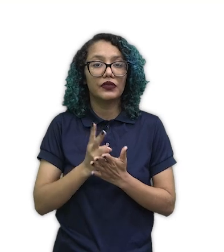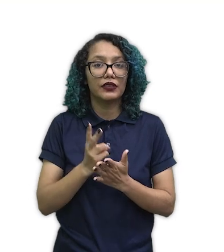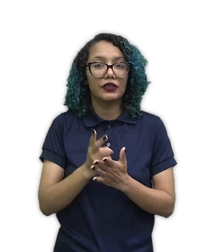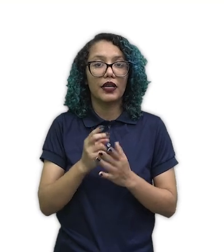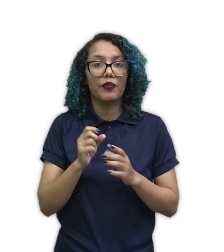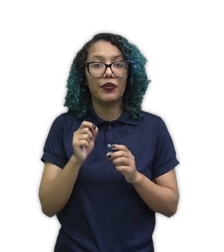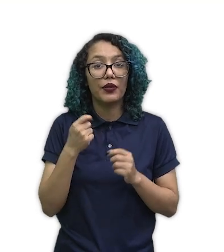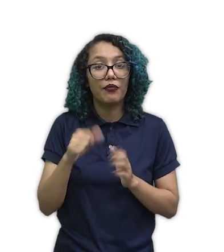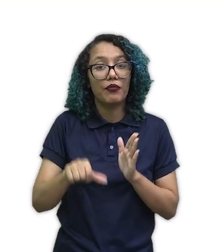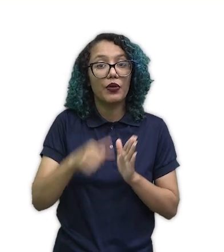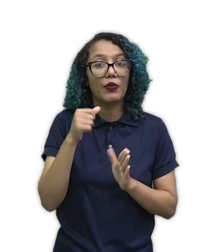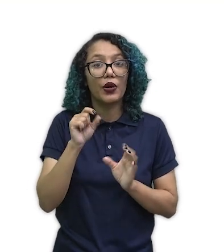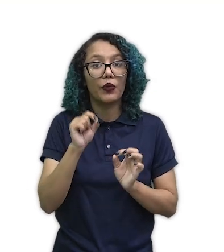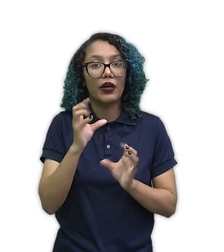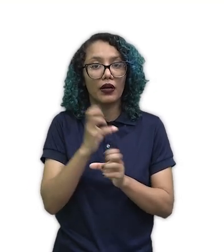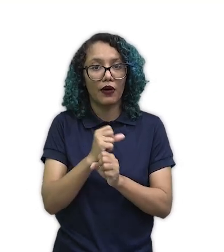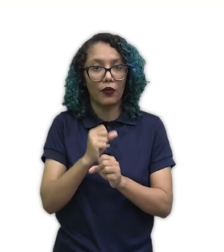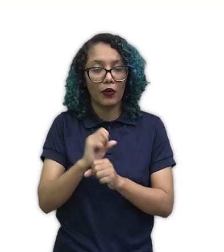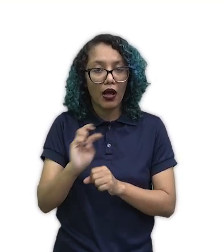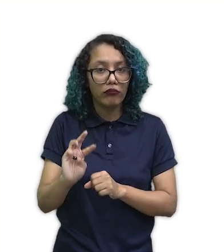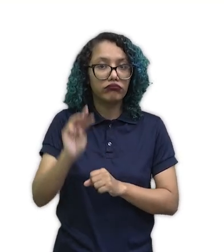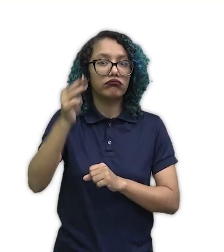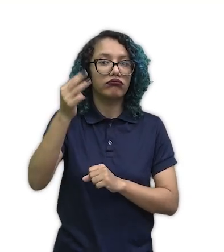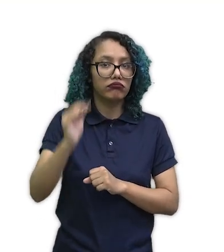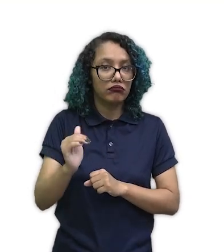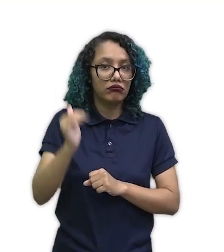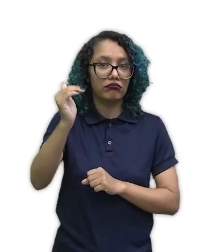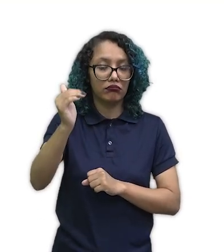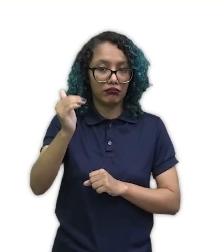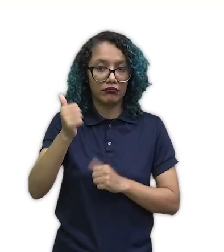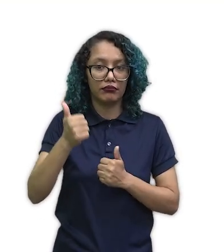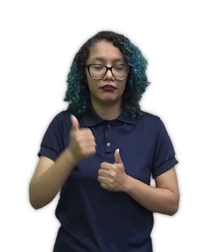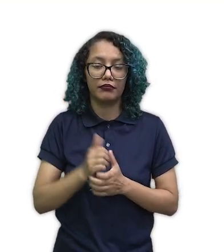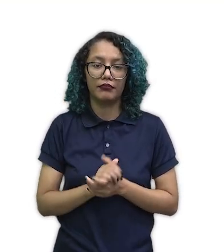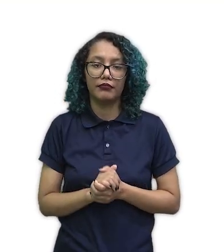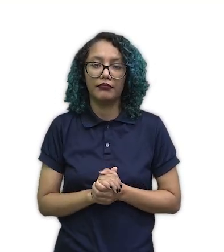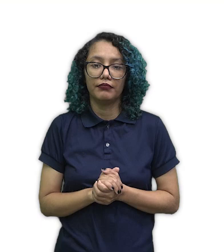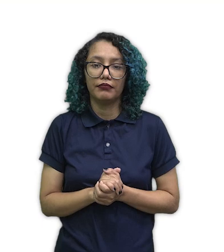preferência a essa potenciação, tudo bem?